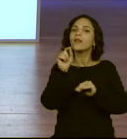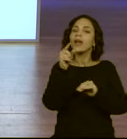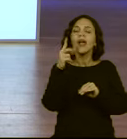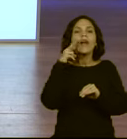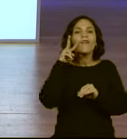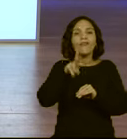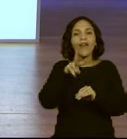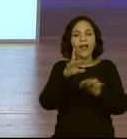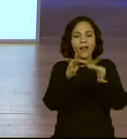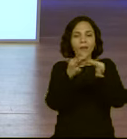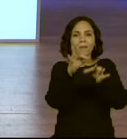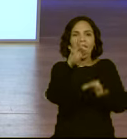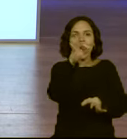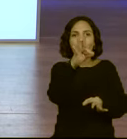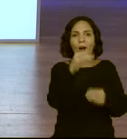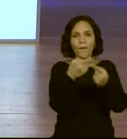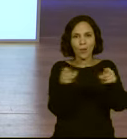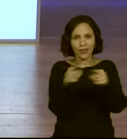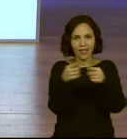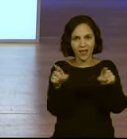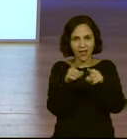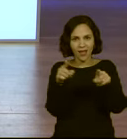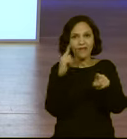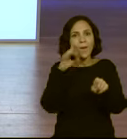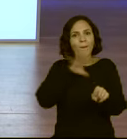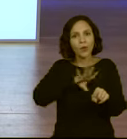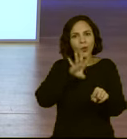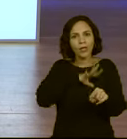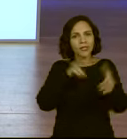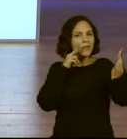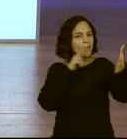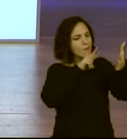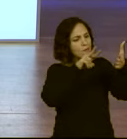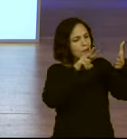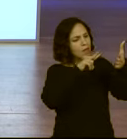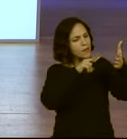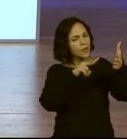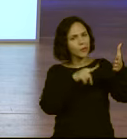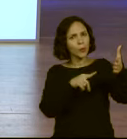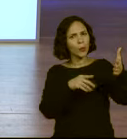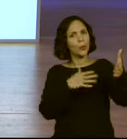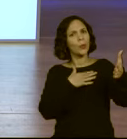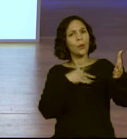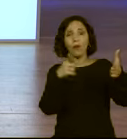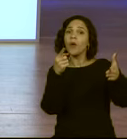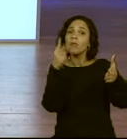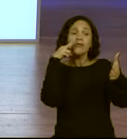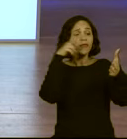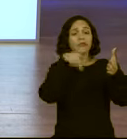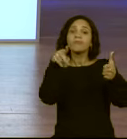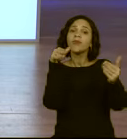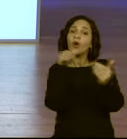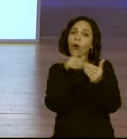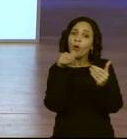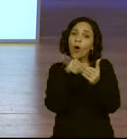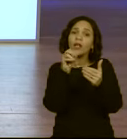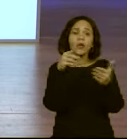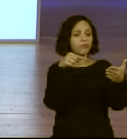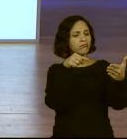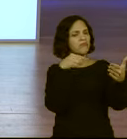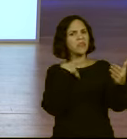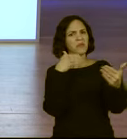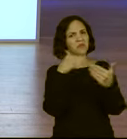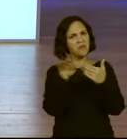Escute as músicas que os colegas indicam e diga se concorda ou se discorda da